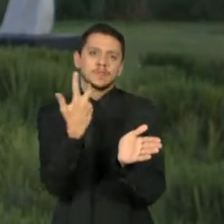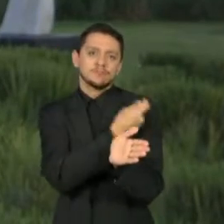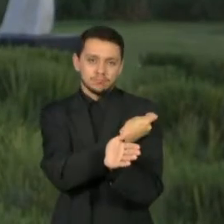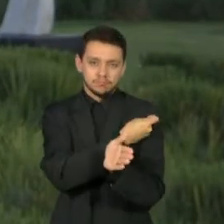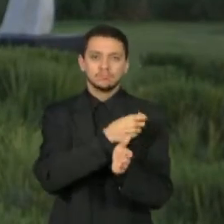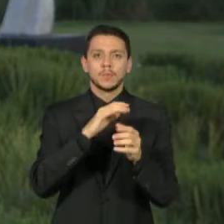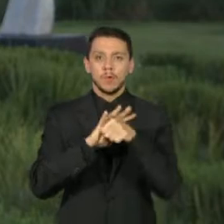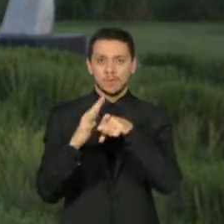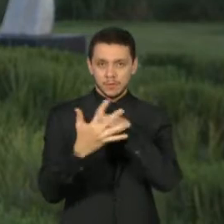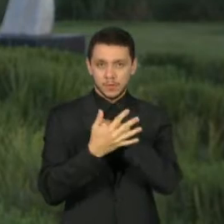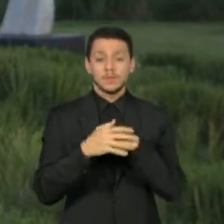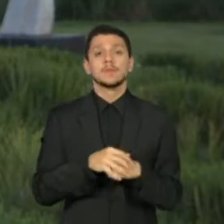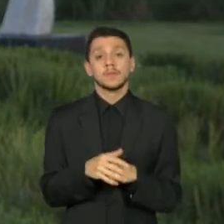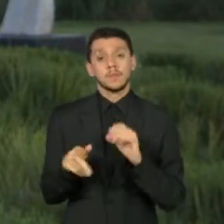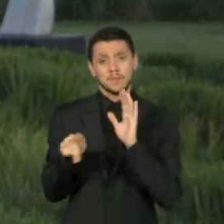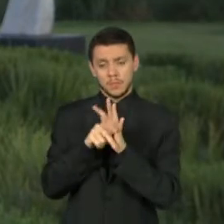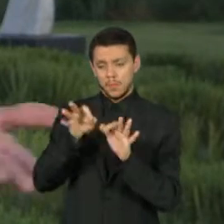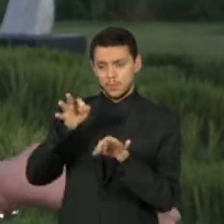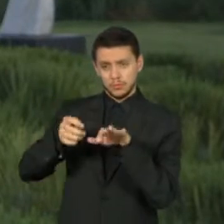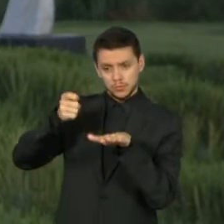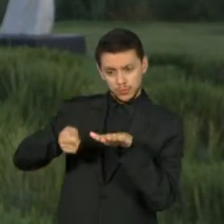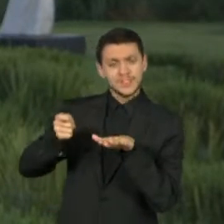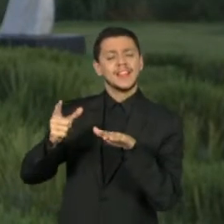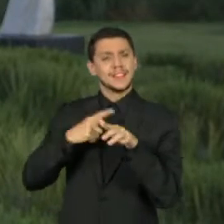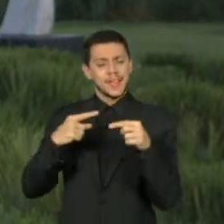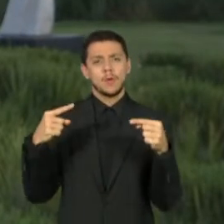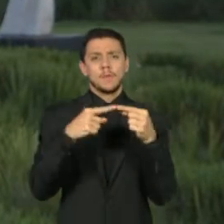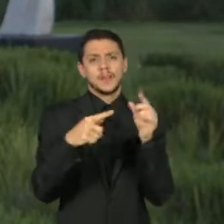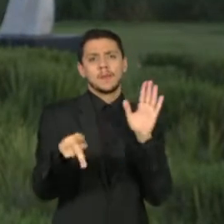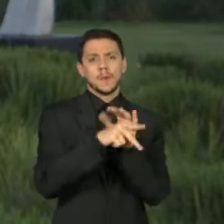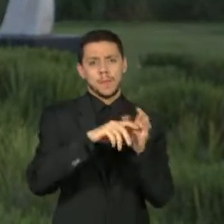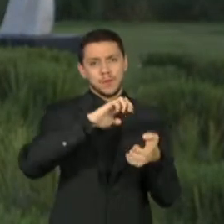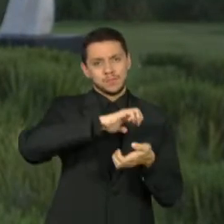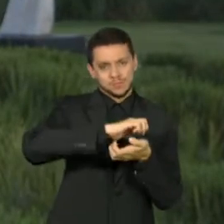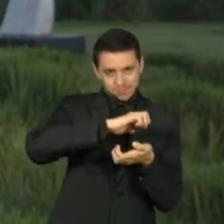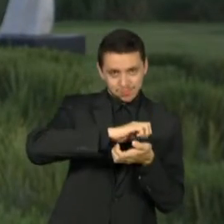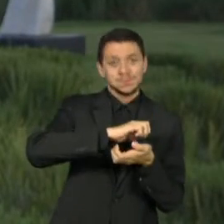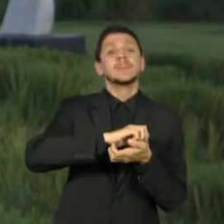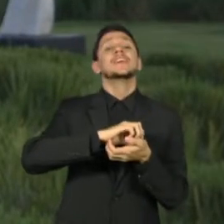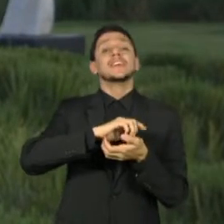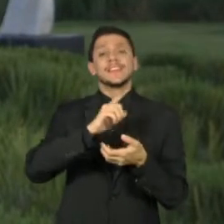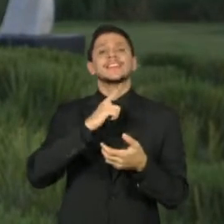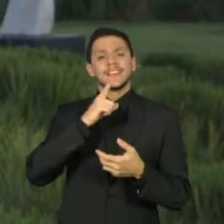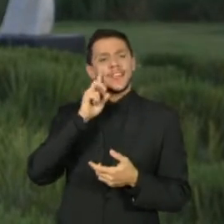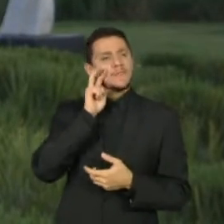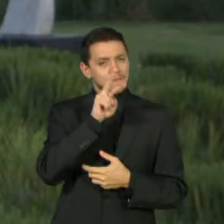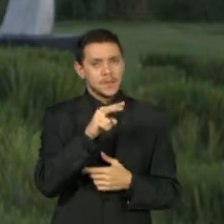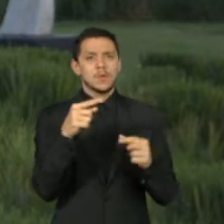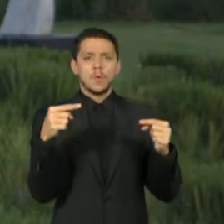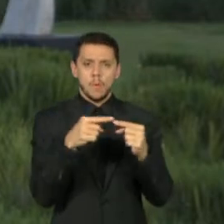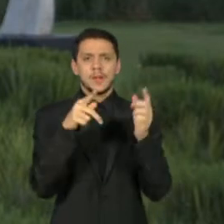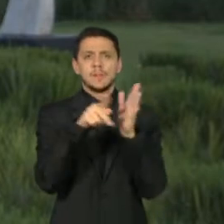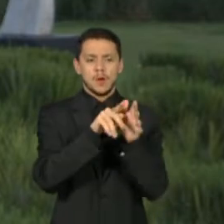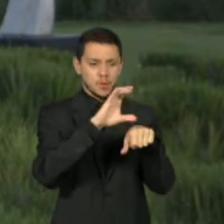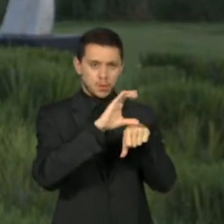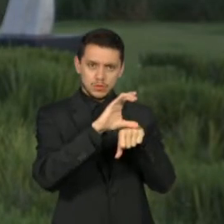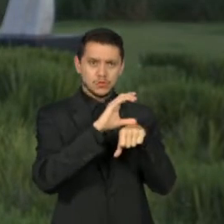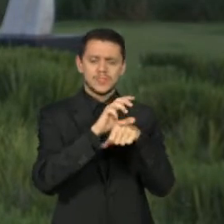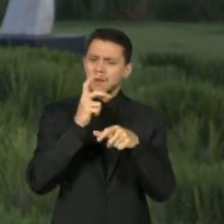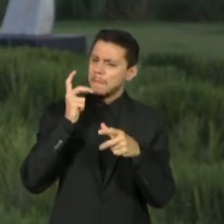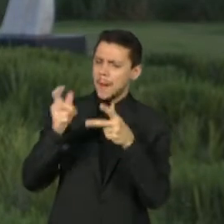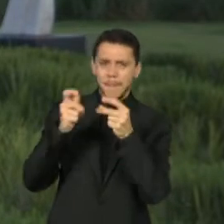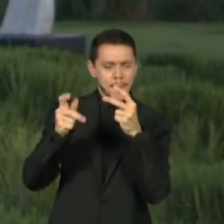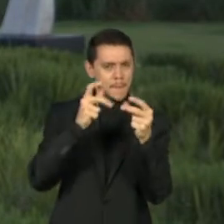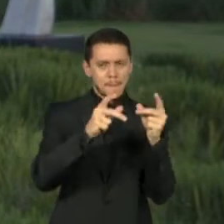magistrados paulistas estão amparadas na decisão do Supremo Tribunal Federal, que considerou constitucional a vacinação compulsória